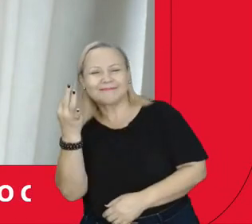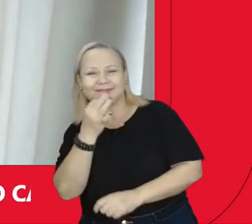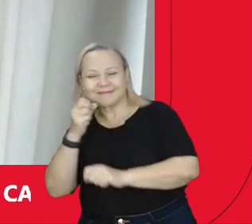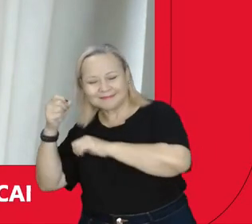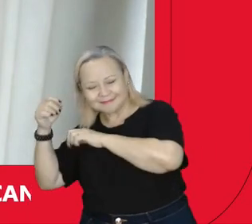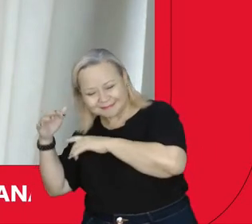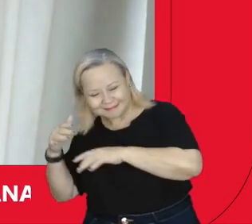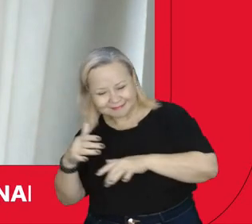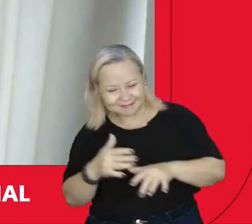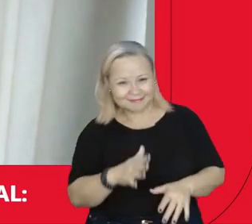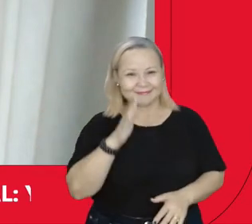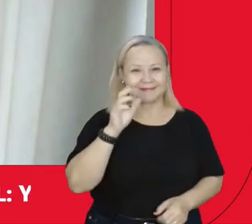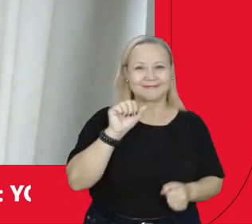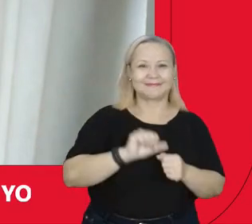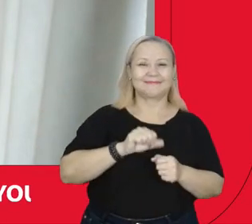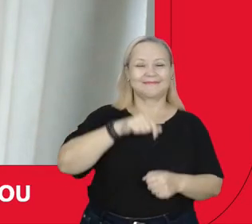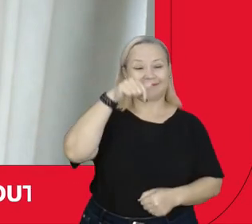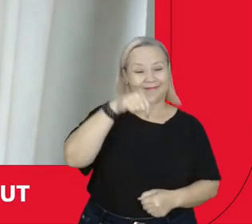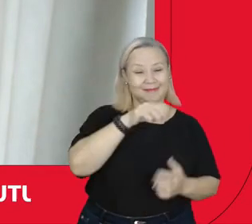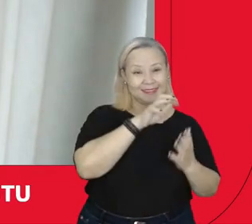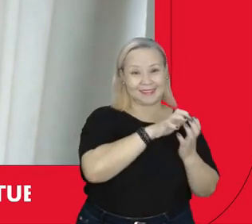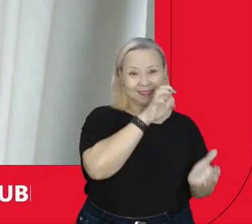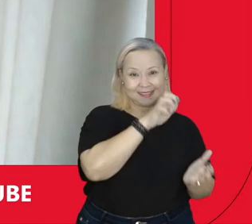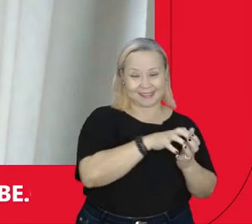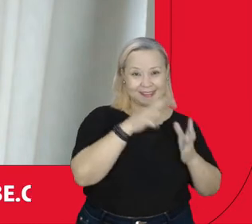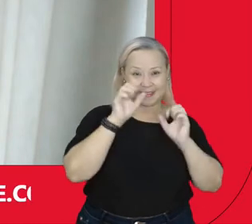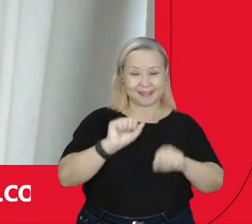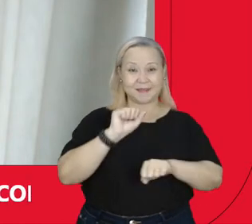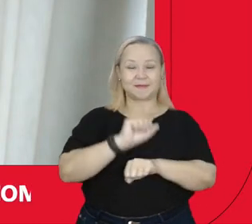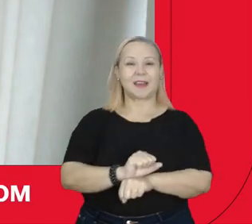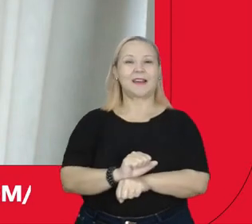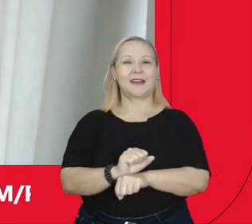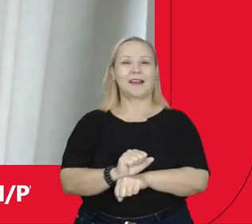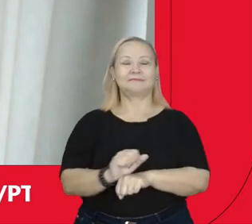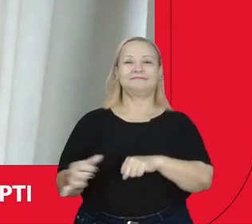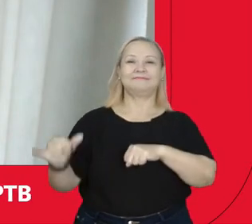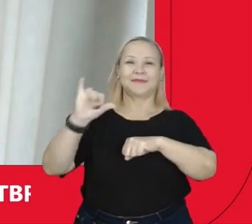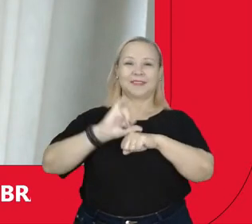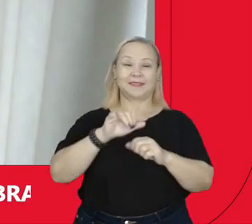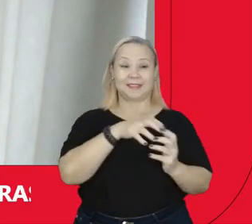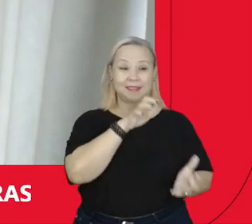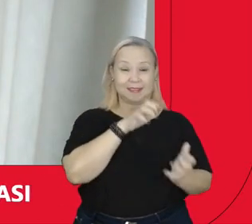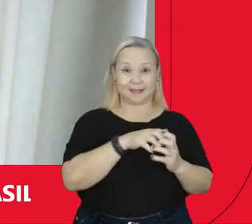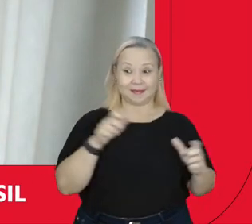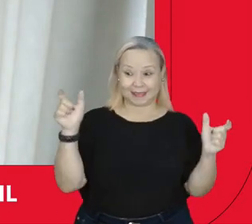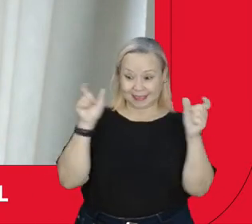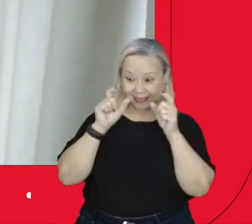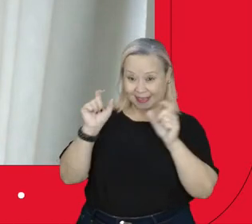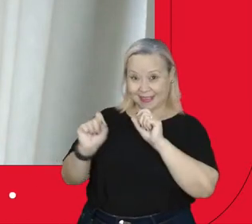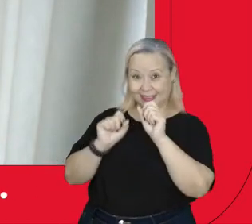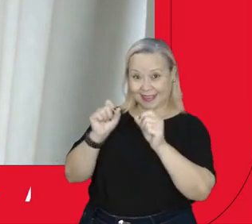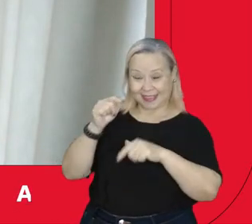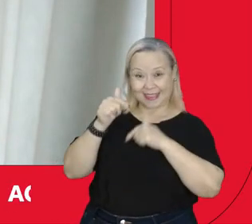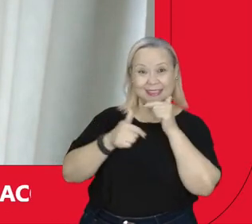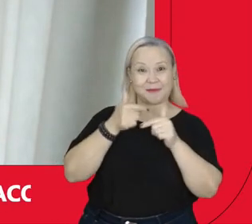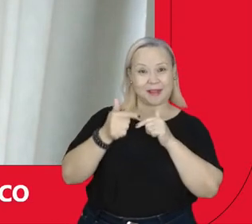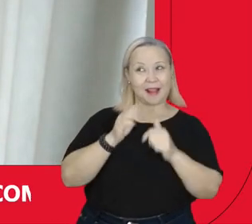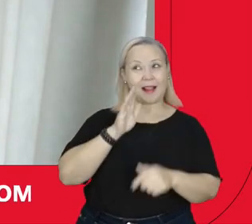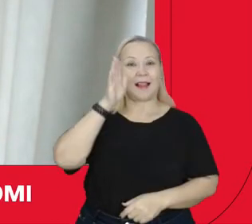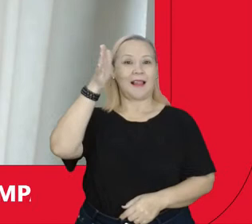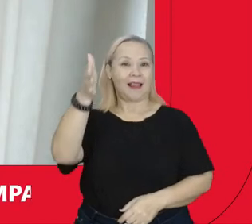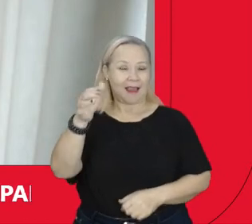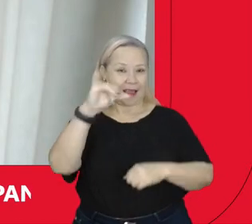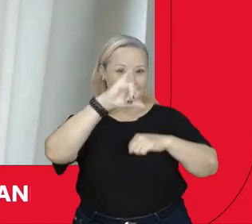no Recife. Temos certeza que vamos parar o centro do Recife, alerta para quem tem trabalho para fazer lá.